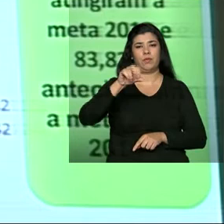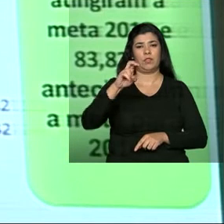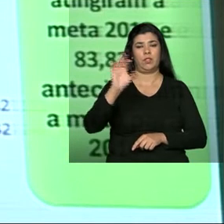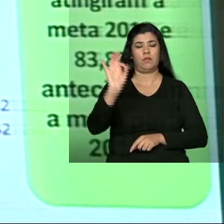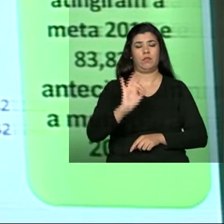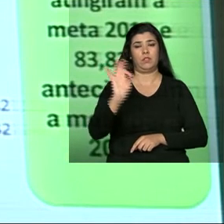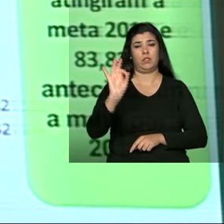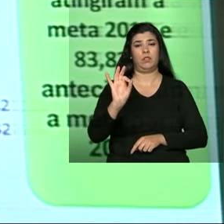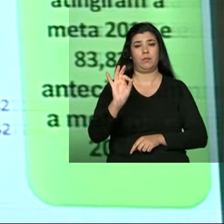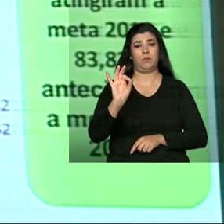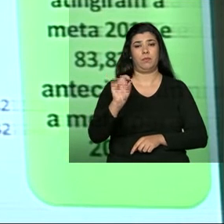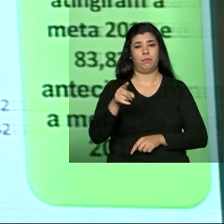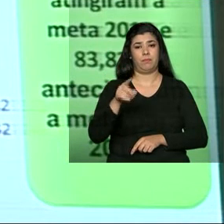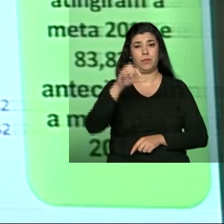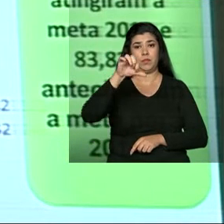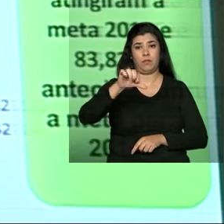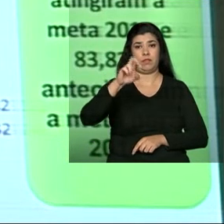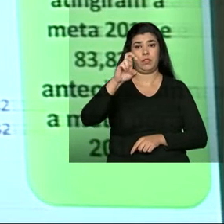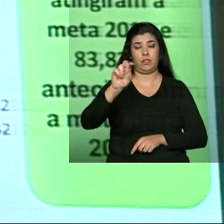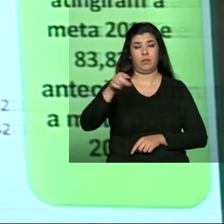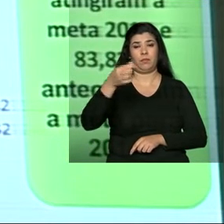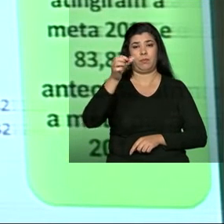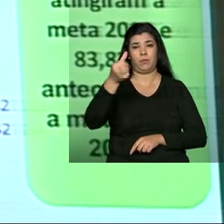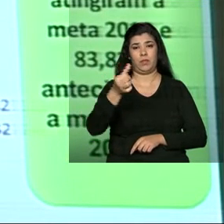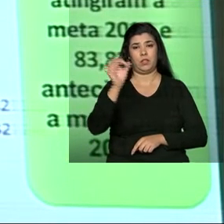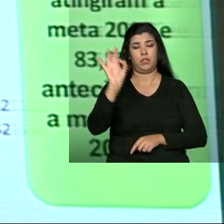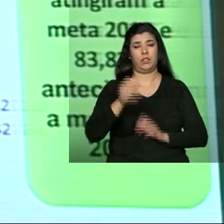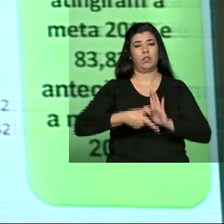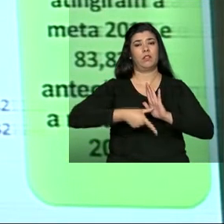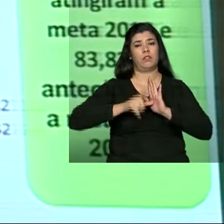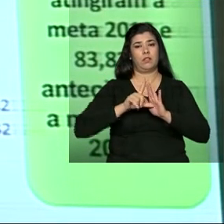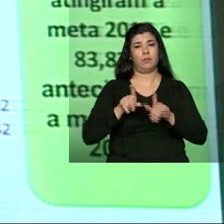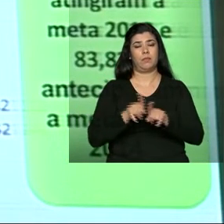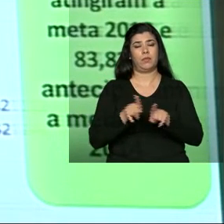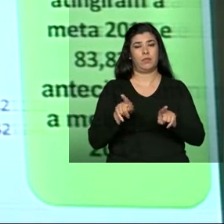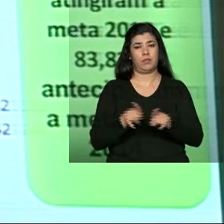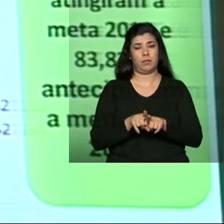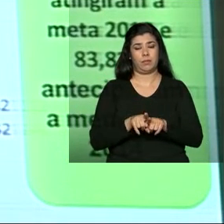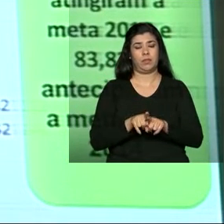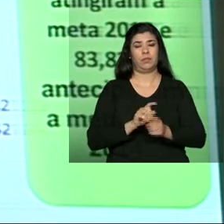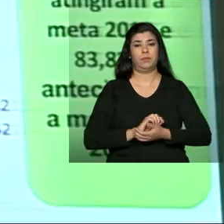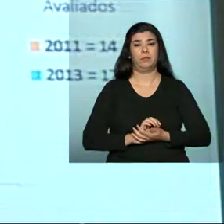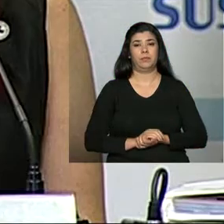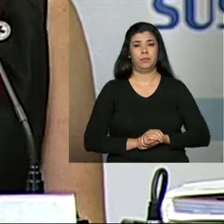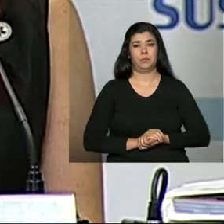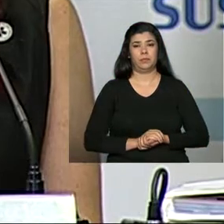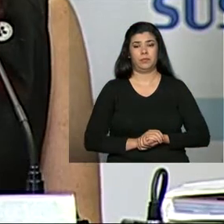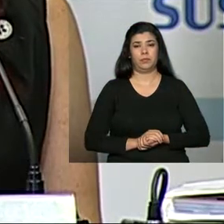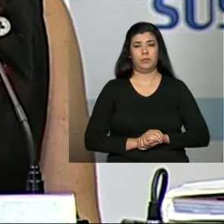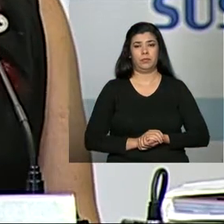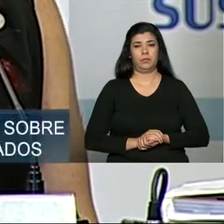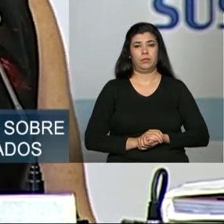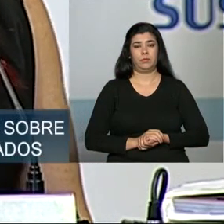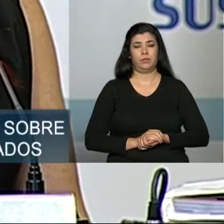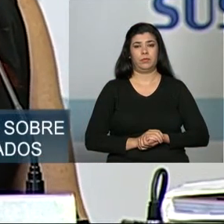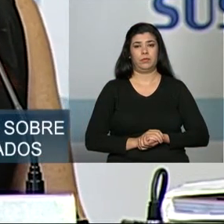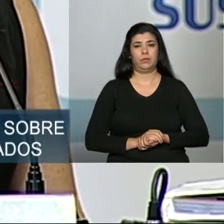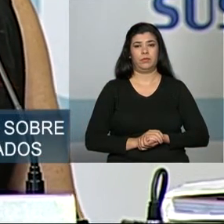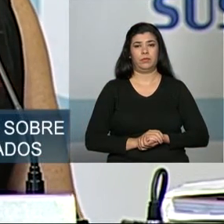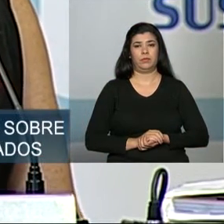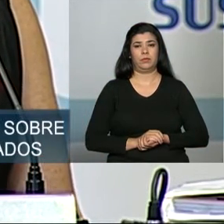95,6% dos produtos atingiram a meta e 83% anteciparam. Pode passar.